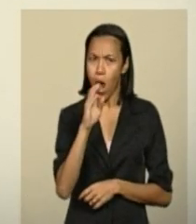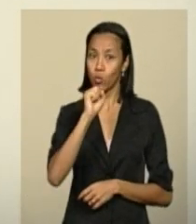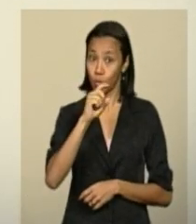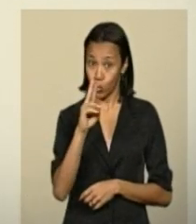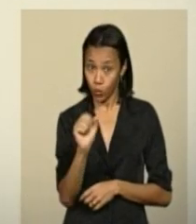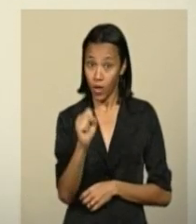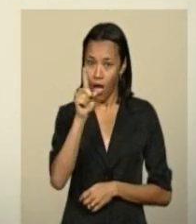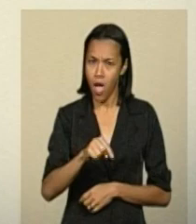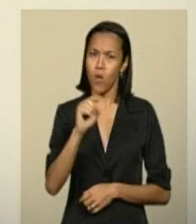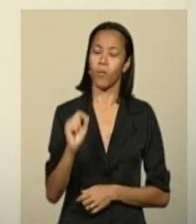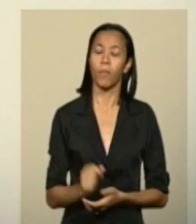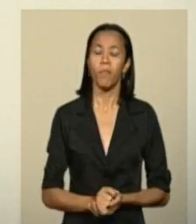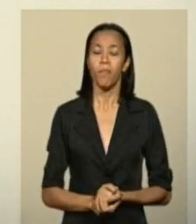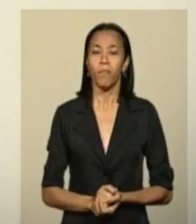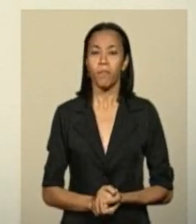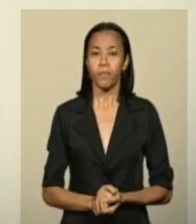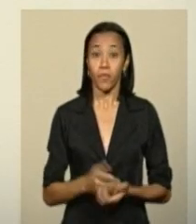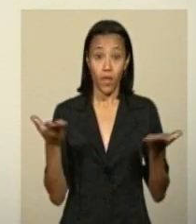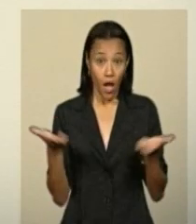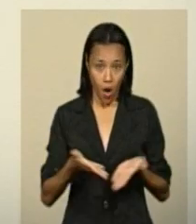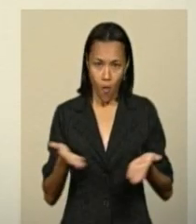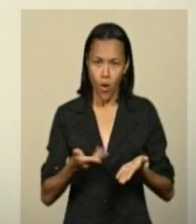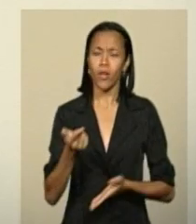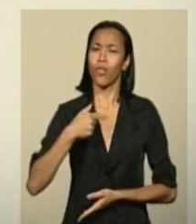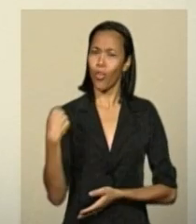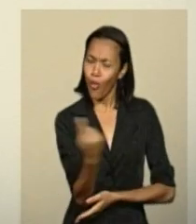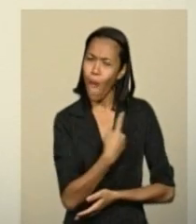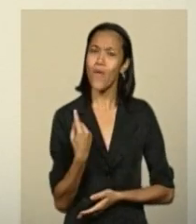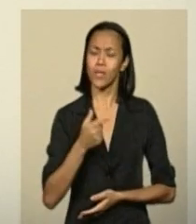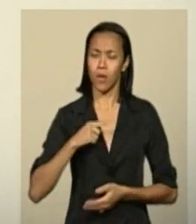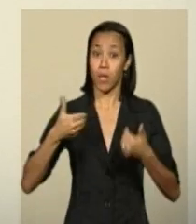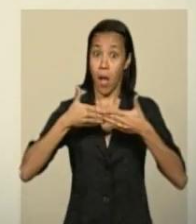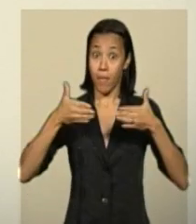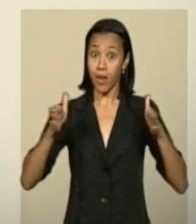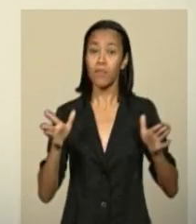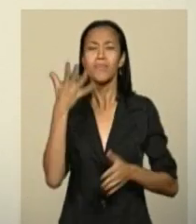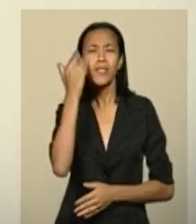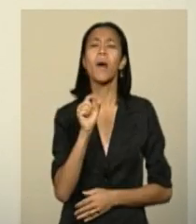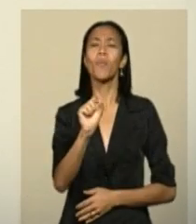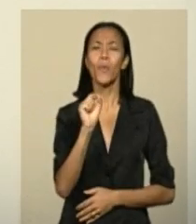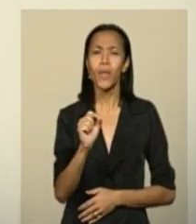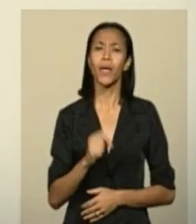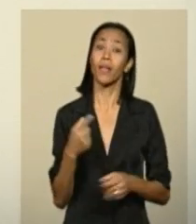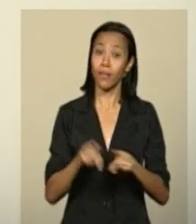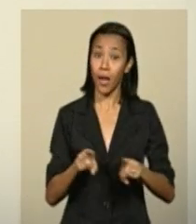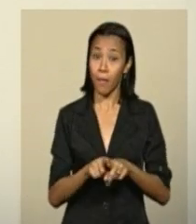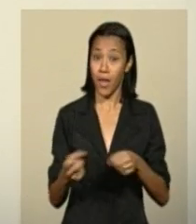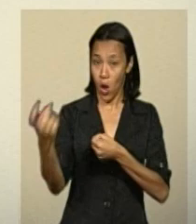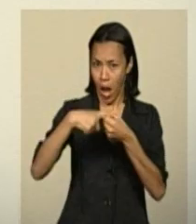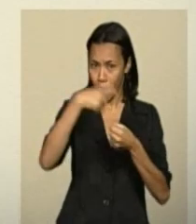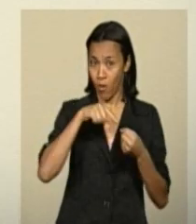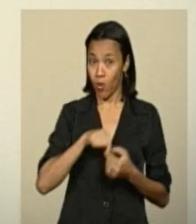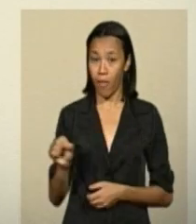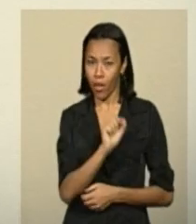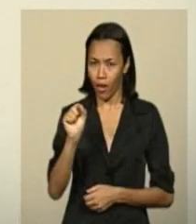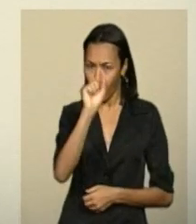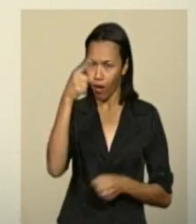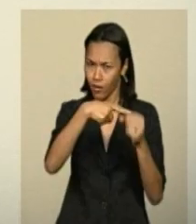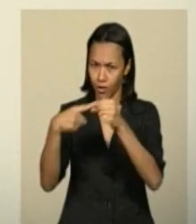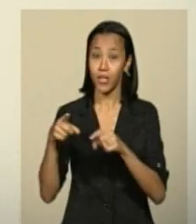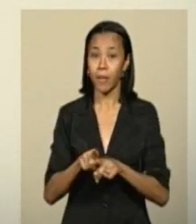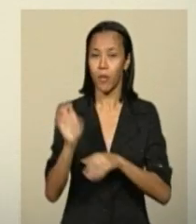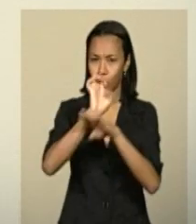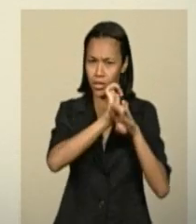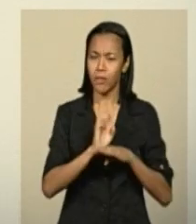o Sistema Único de Saúde Agora nós estamos ampliando sabe Luciano a parceria com os estados e os municípios